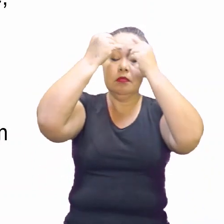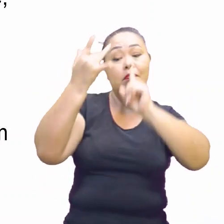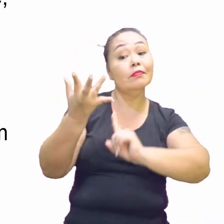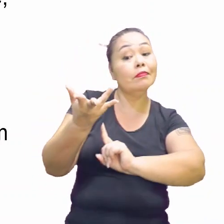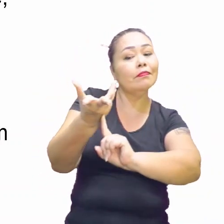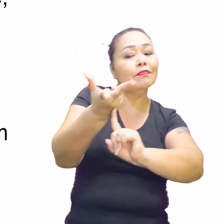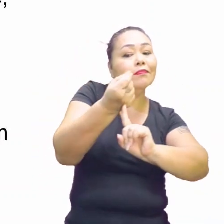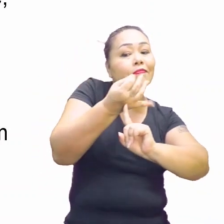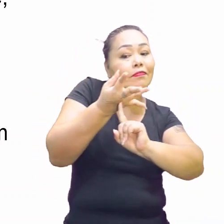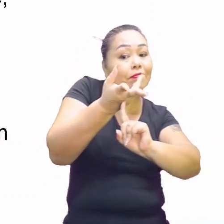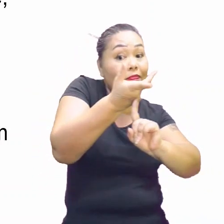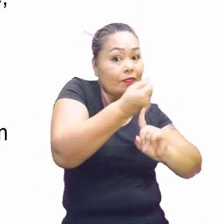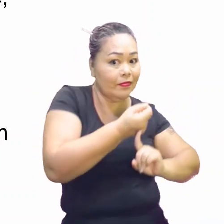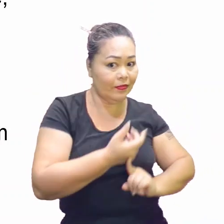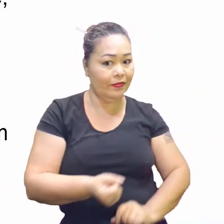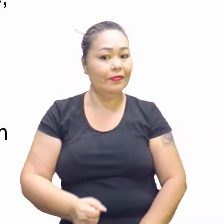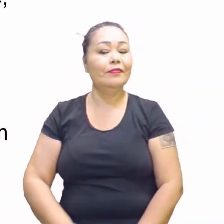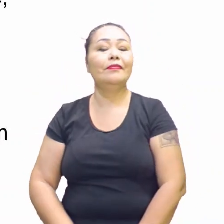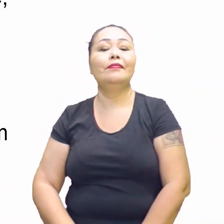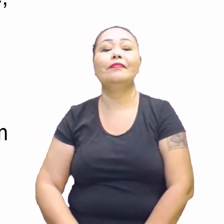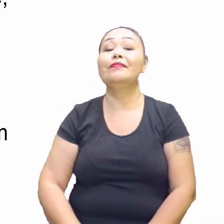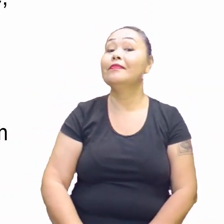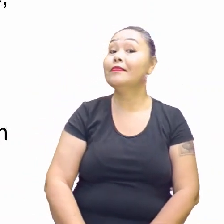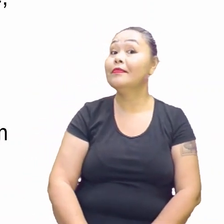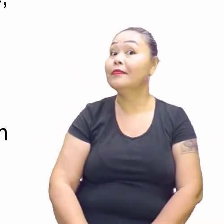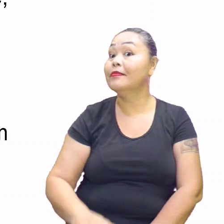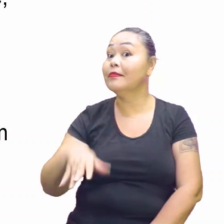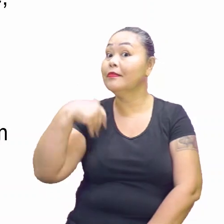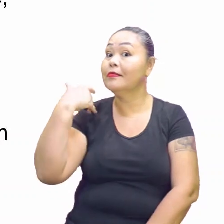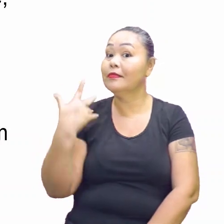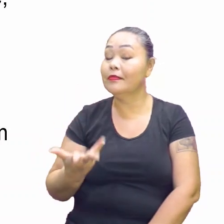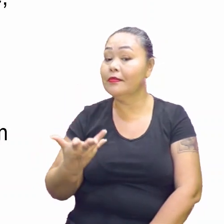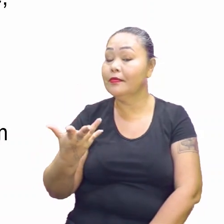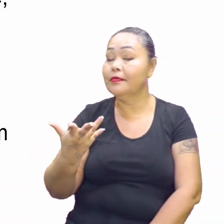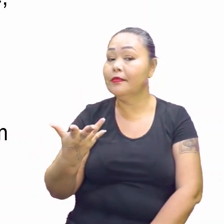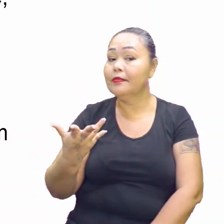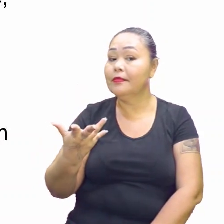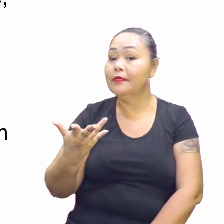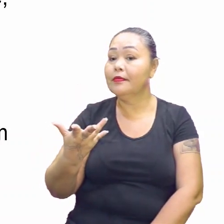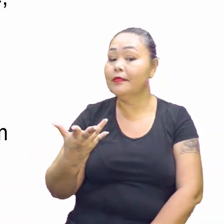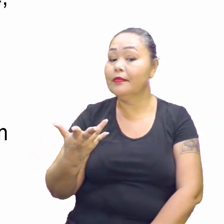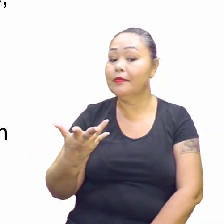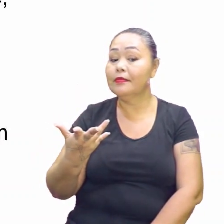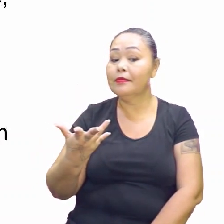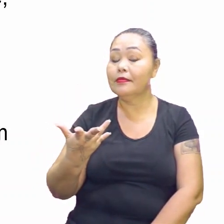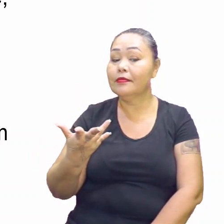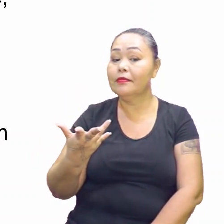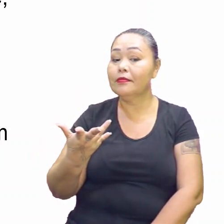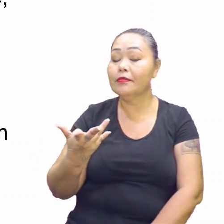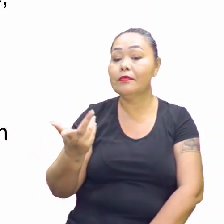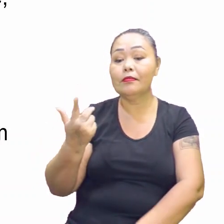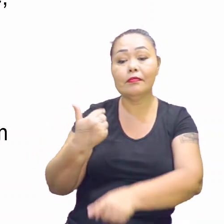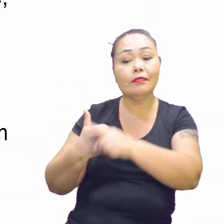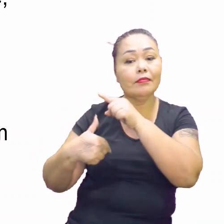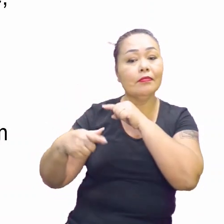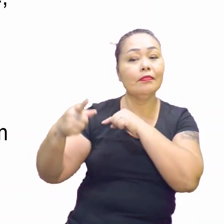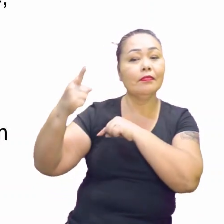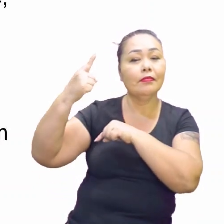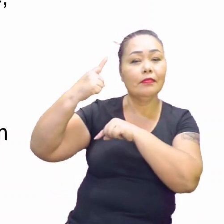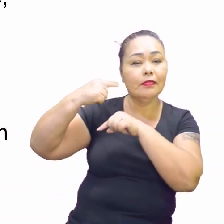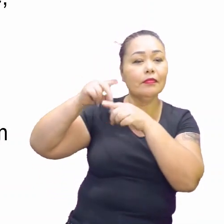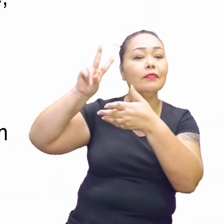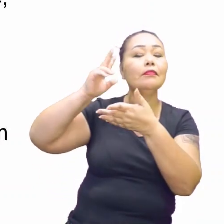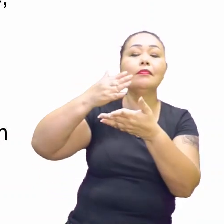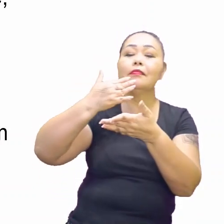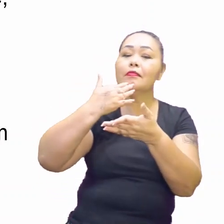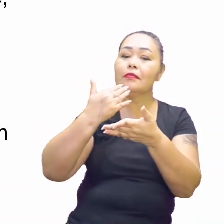as linguagens artísticas. Então, você volta ao comando da